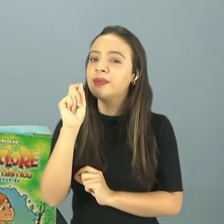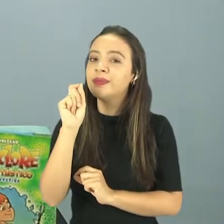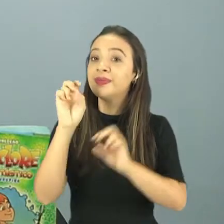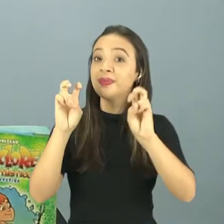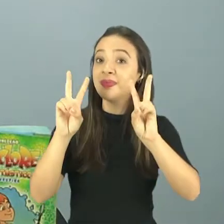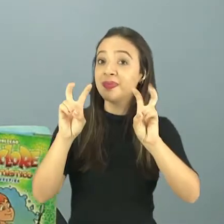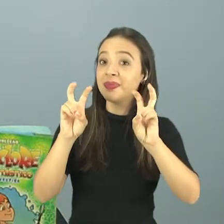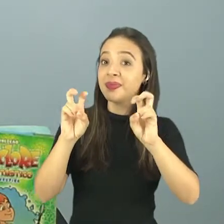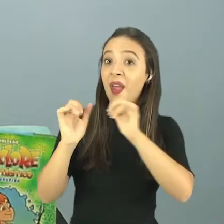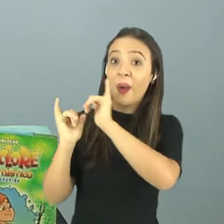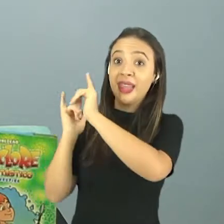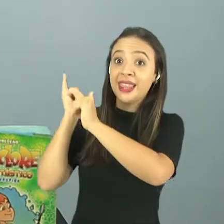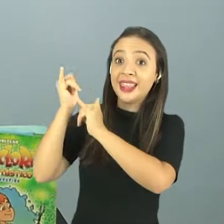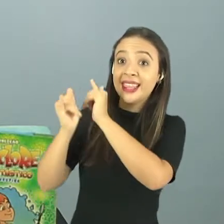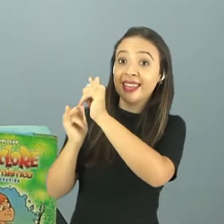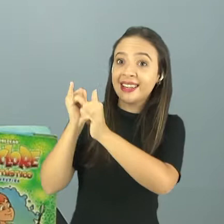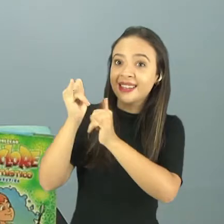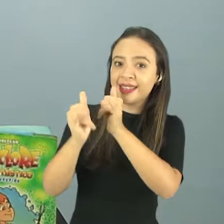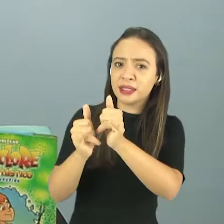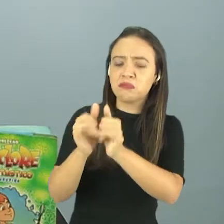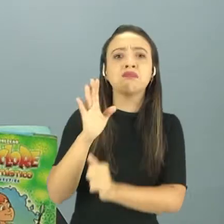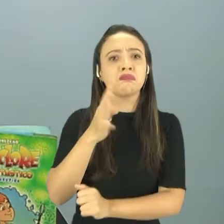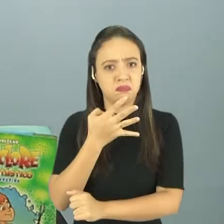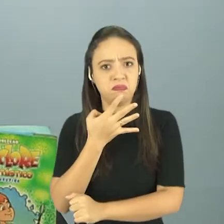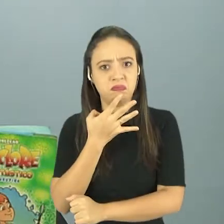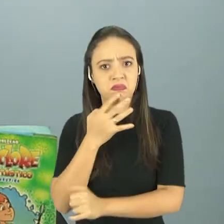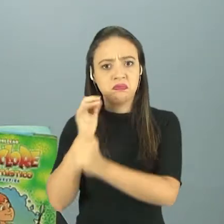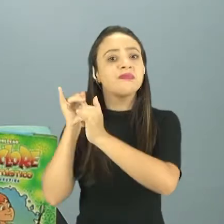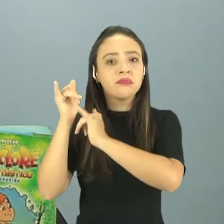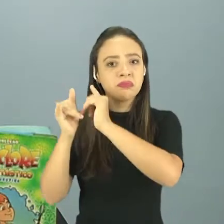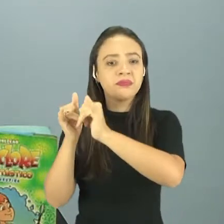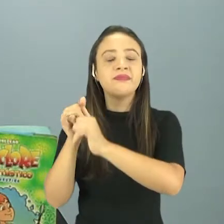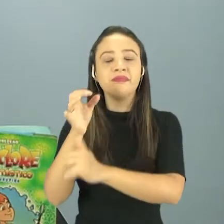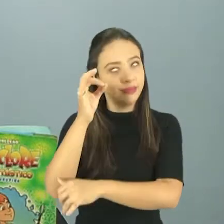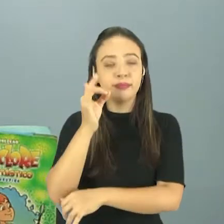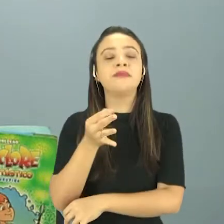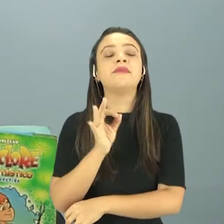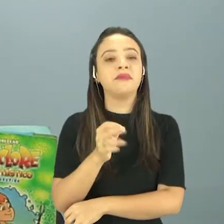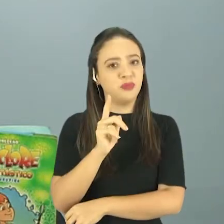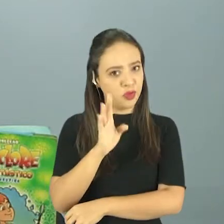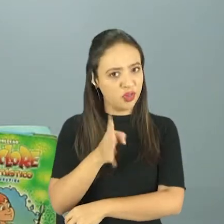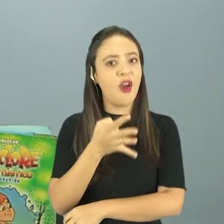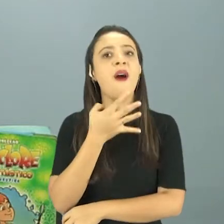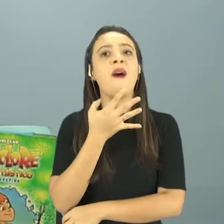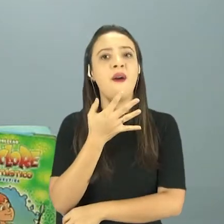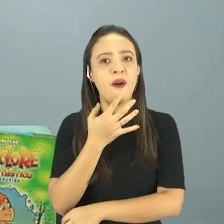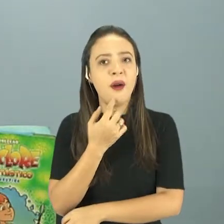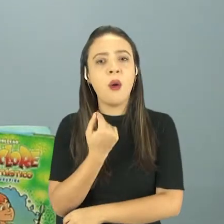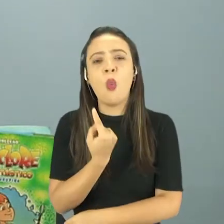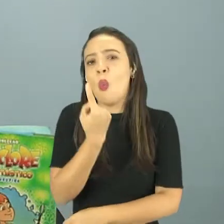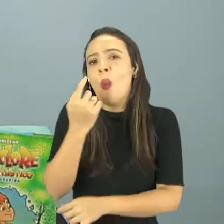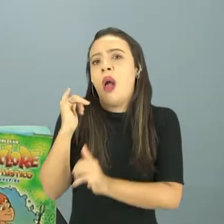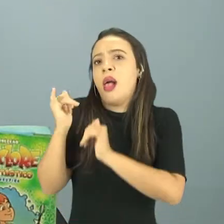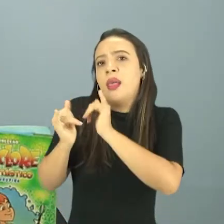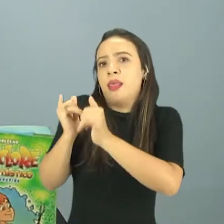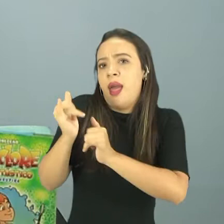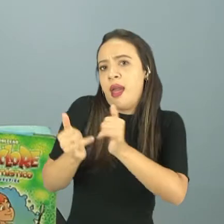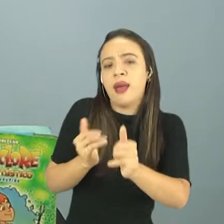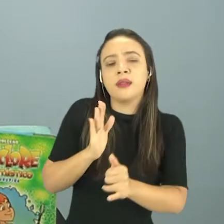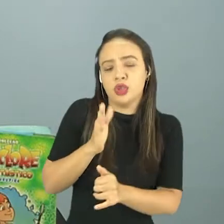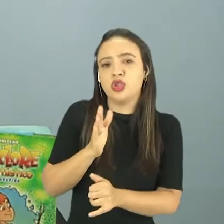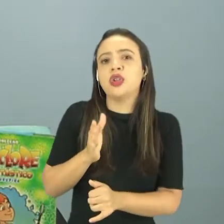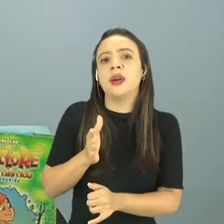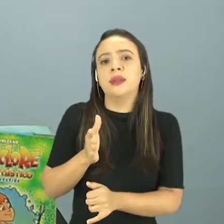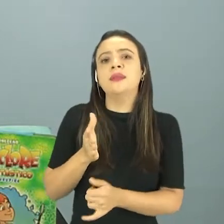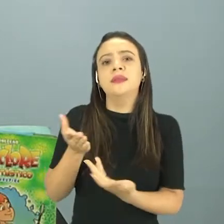tratar sobre lendas. Já ouviram falar? Com certeza você deve conhecer alguma. Já deve ter ouvido